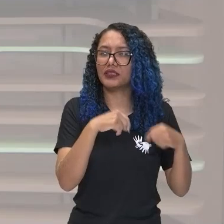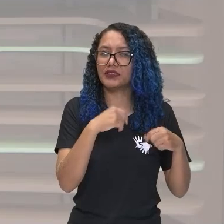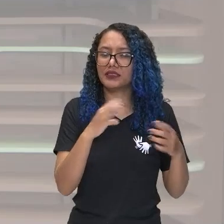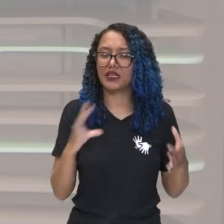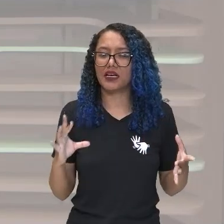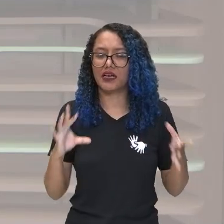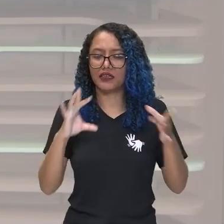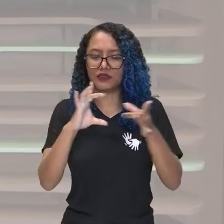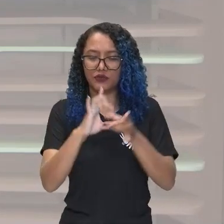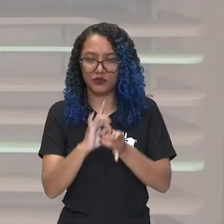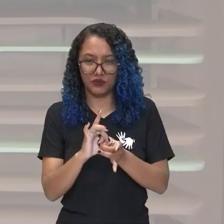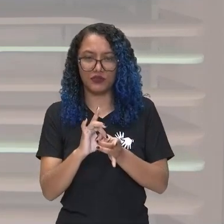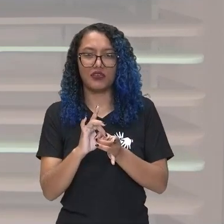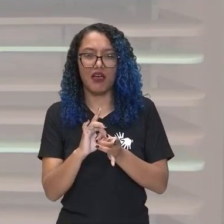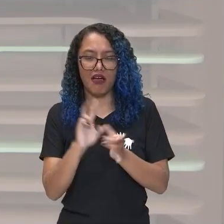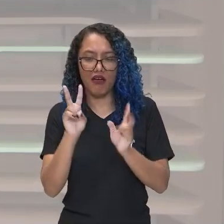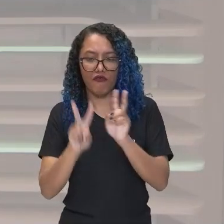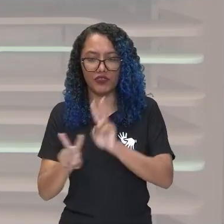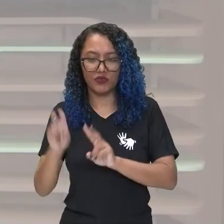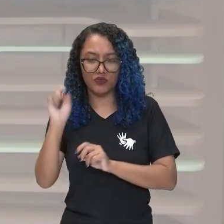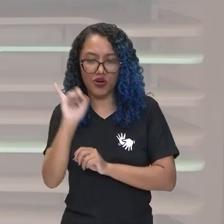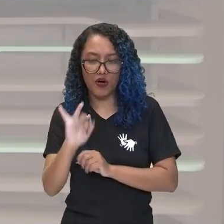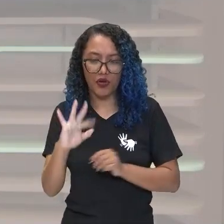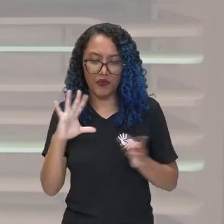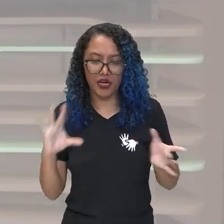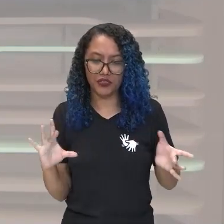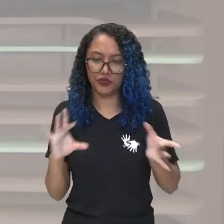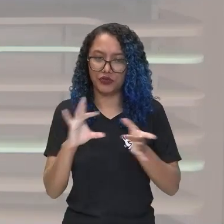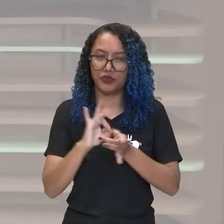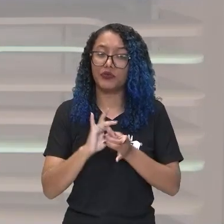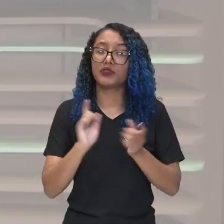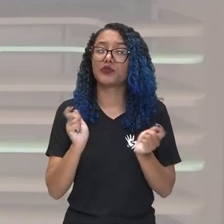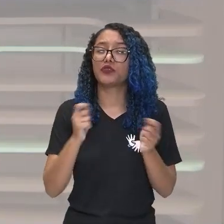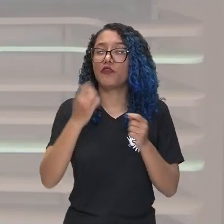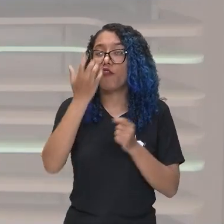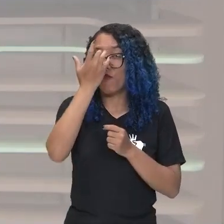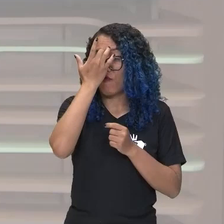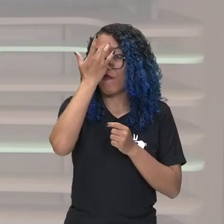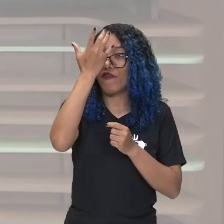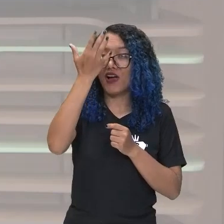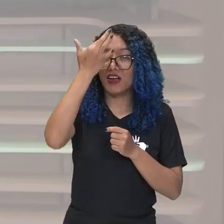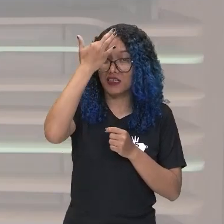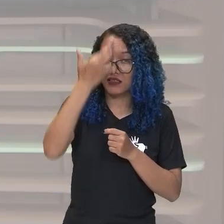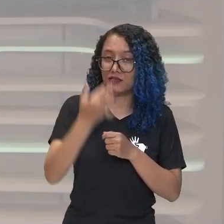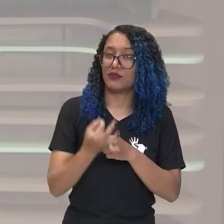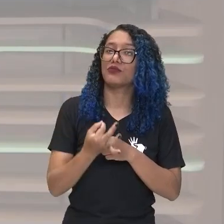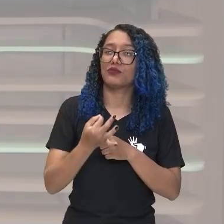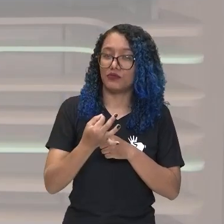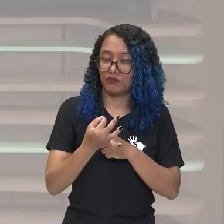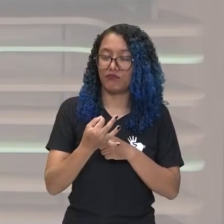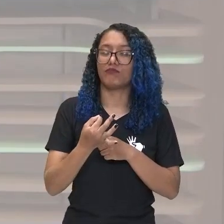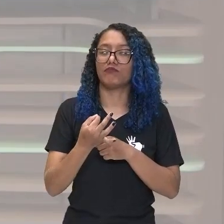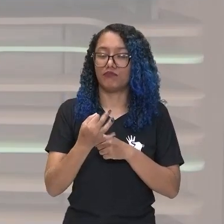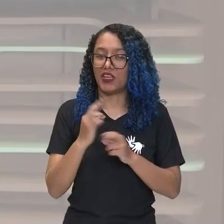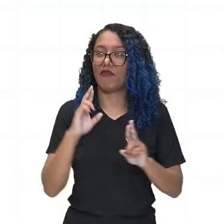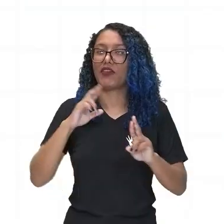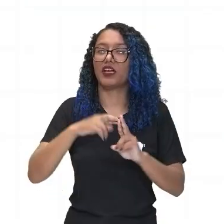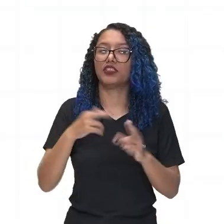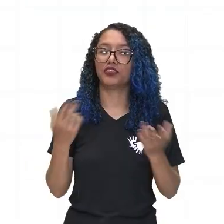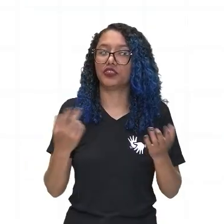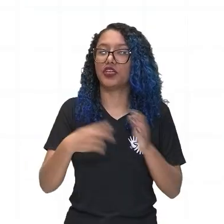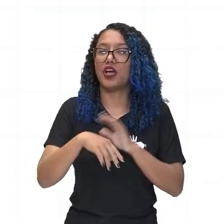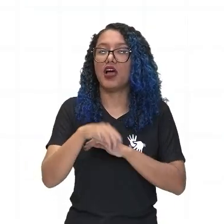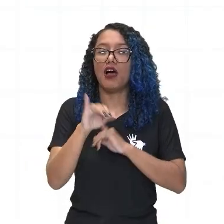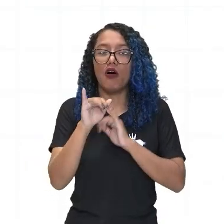texto escrito quanto a imagem, para facilitar a sua compreensão desses elementos científicos, ok? Temos uma imagem aí para